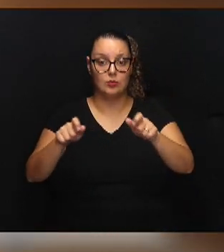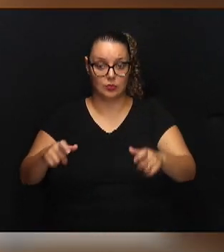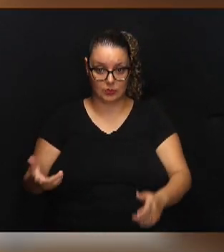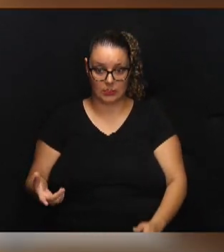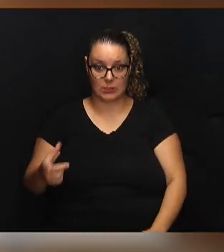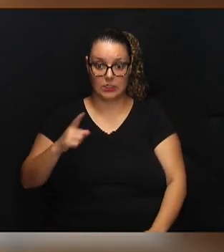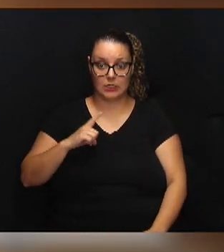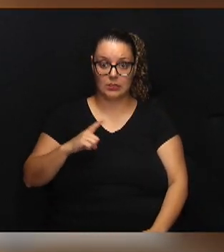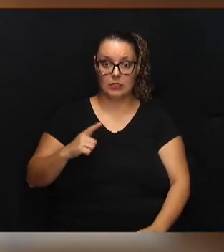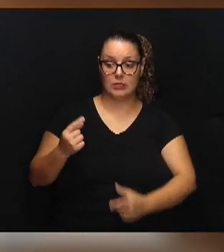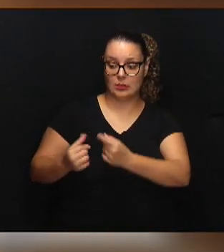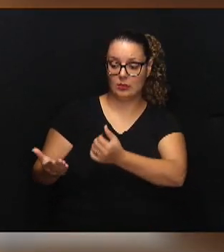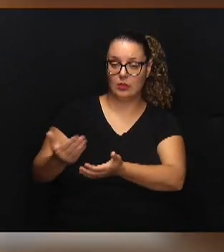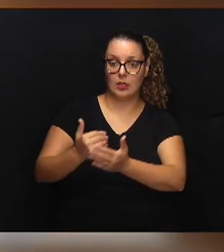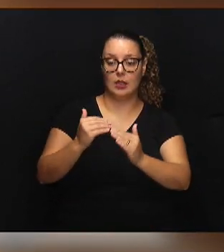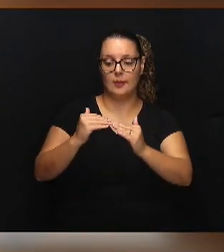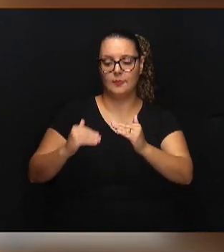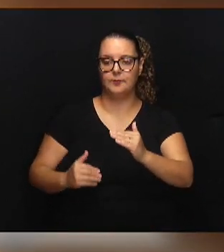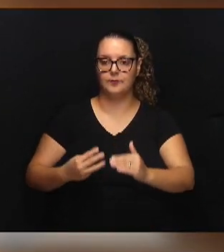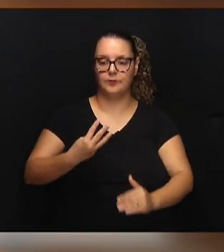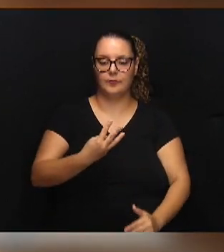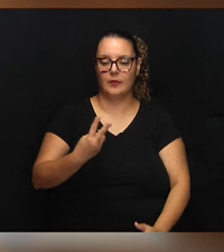têm uma receita inferior a R$